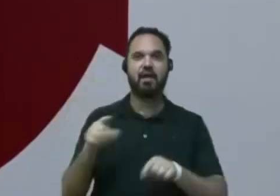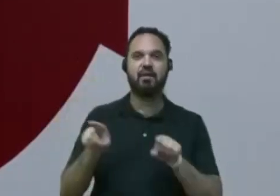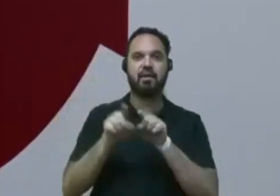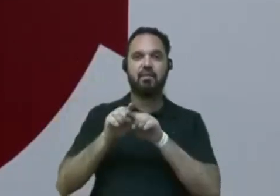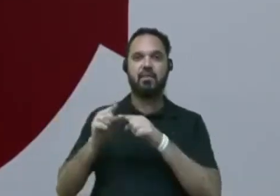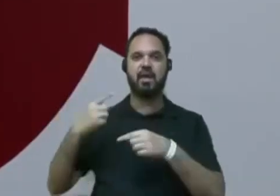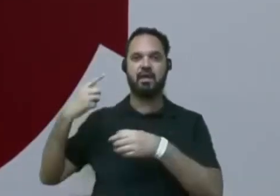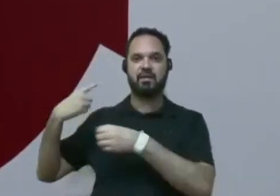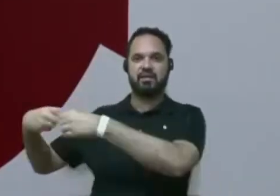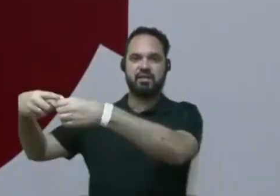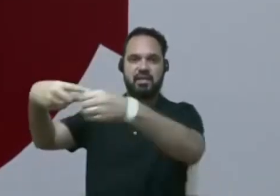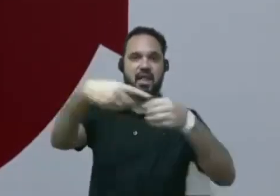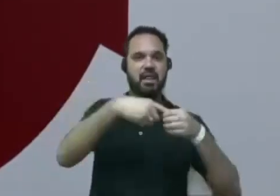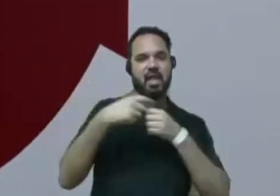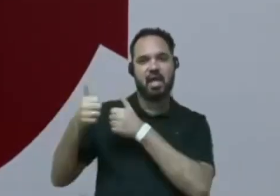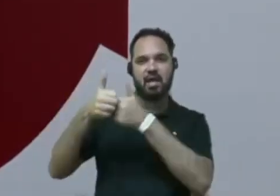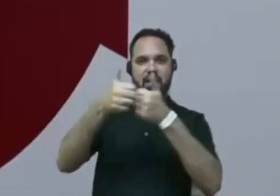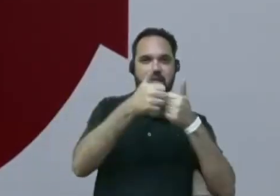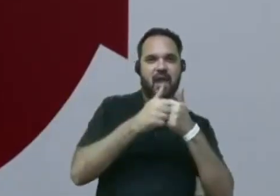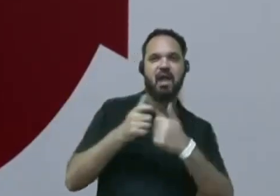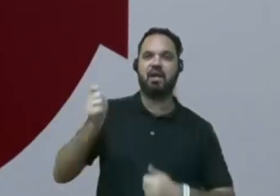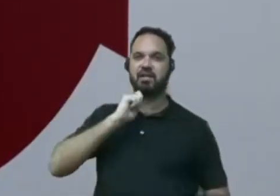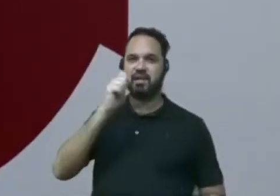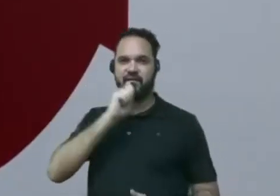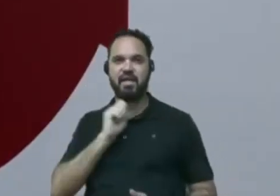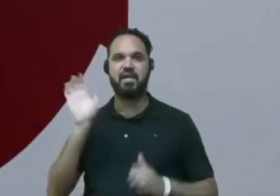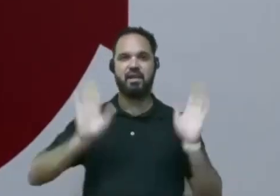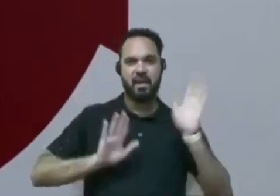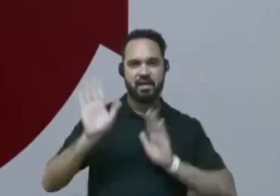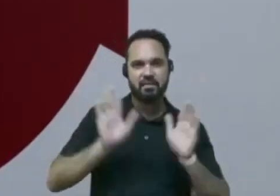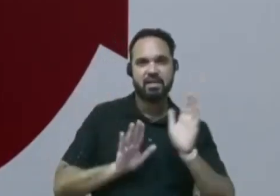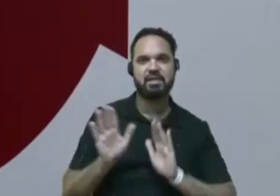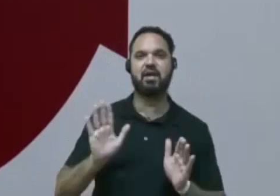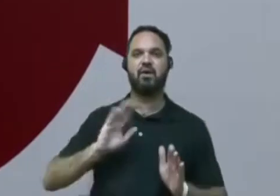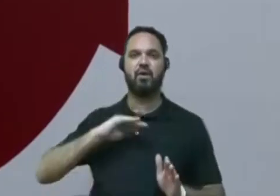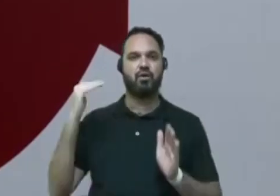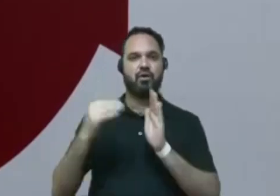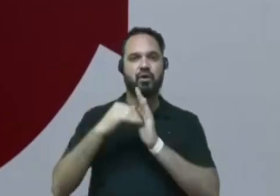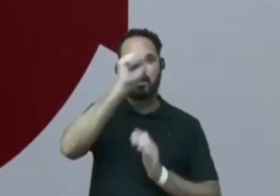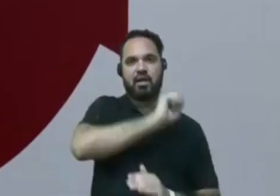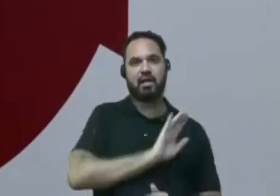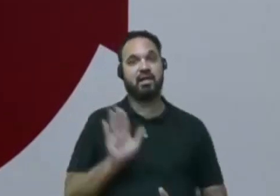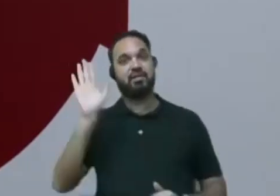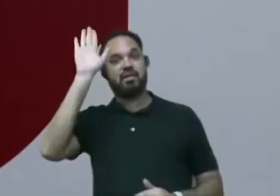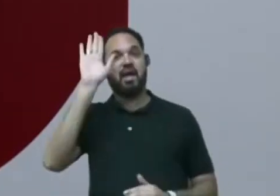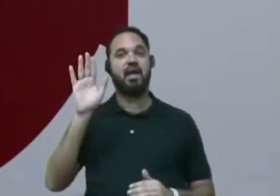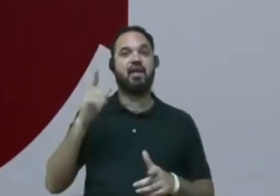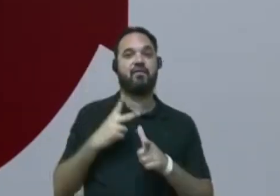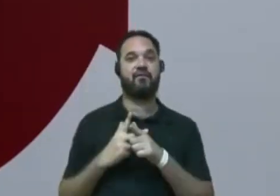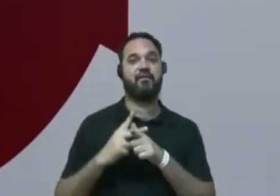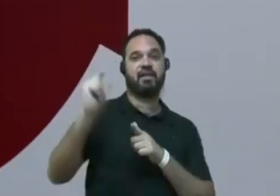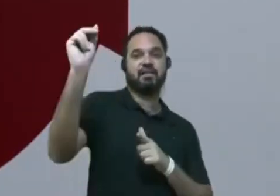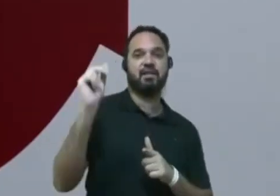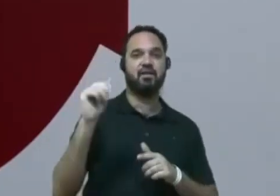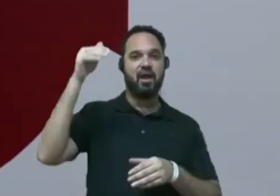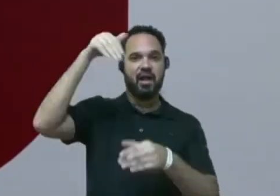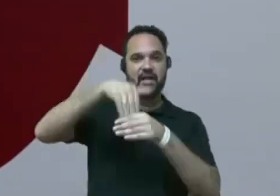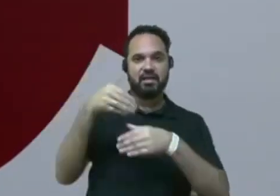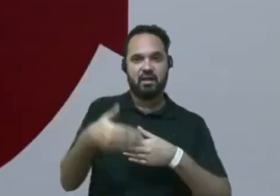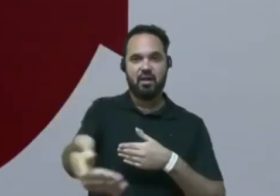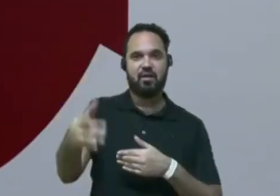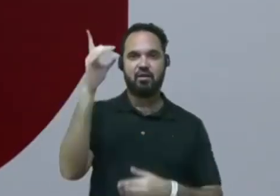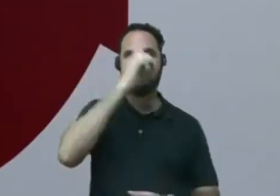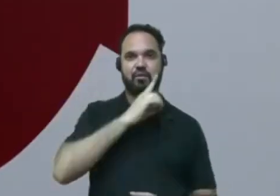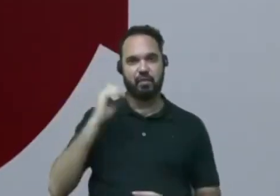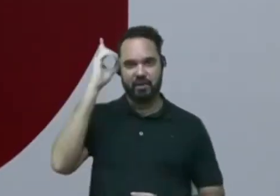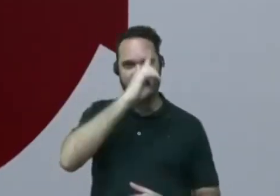nas cidades da região sempre quase entrevistas a participação dos candidatos e dos vencedores das eleições deste próximo